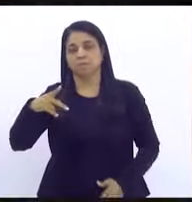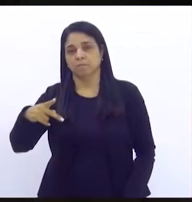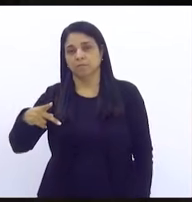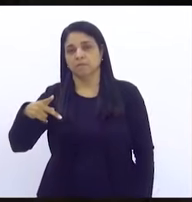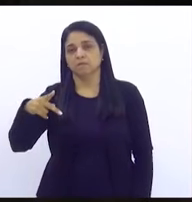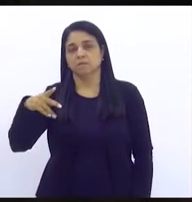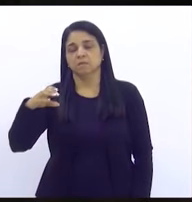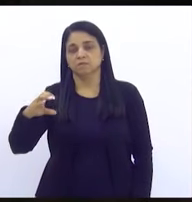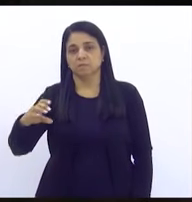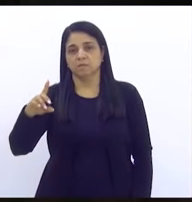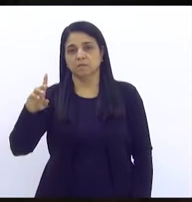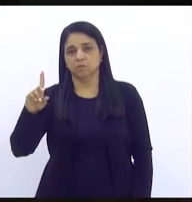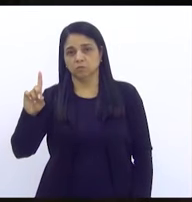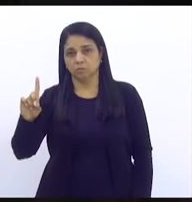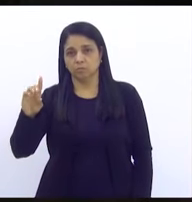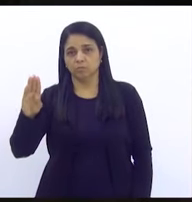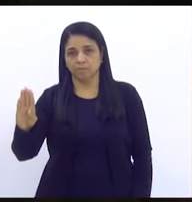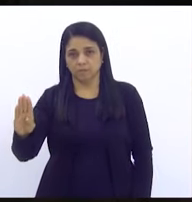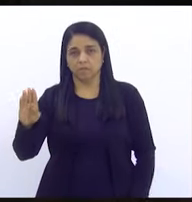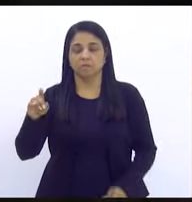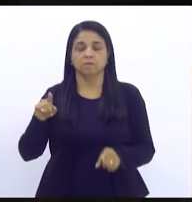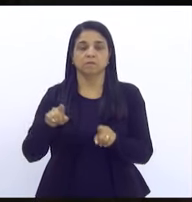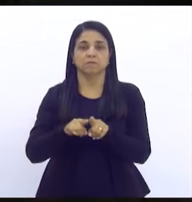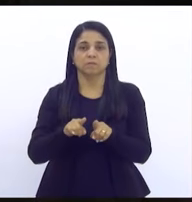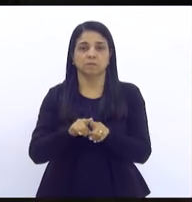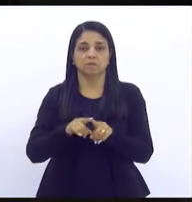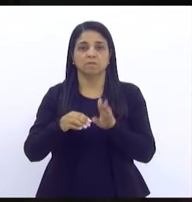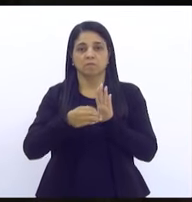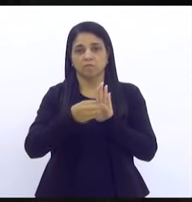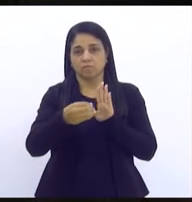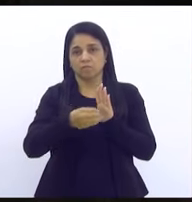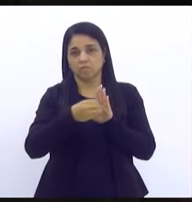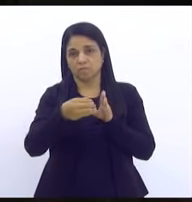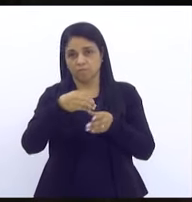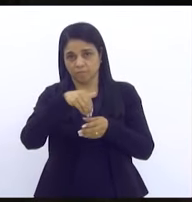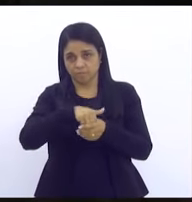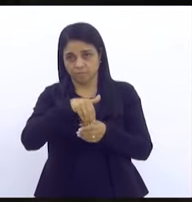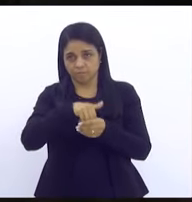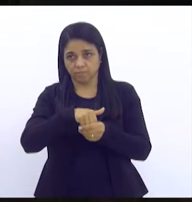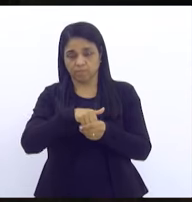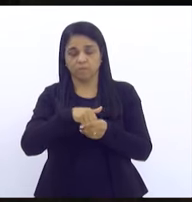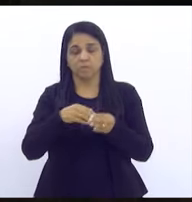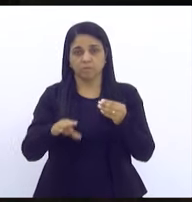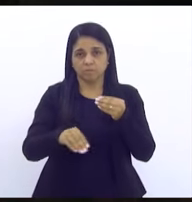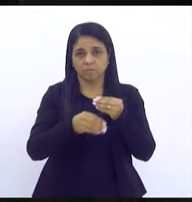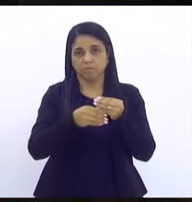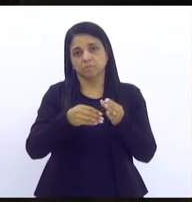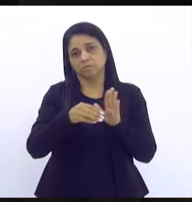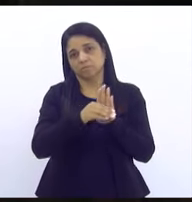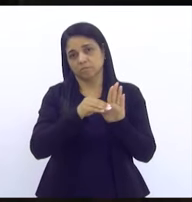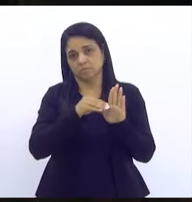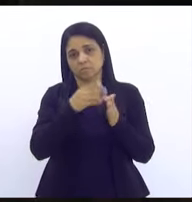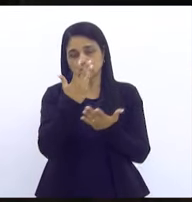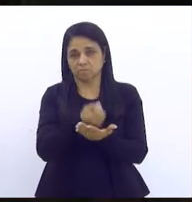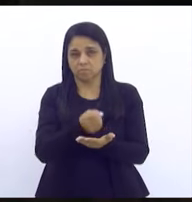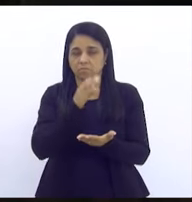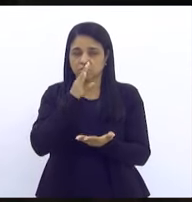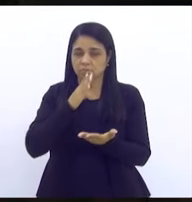Em votação, o parecer da... o projeto assim emendado. Senhores que aprovam, permaneçam como